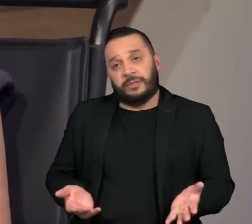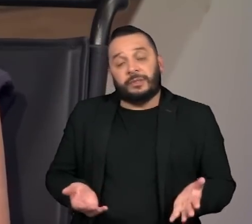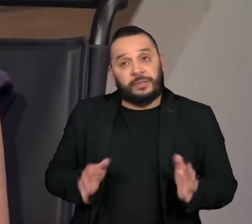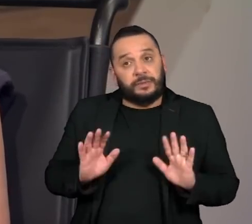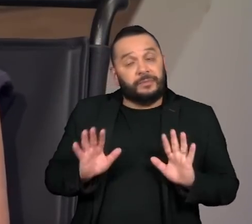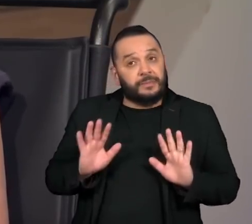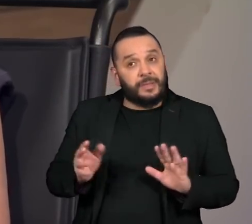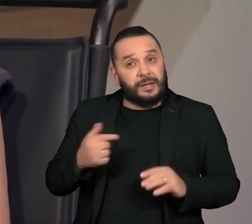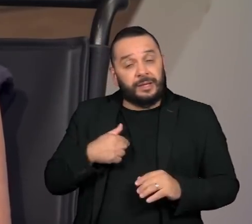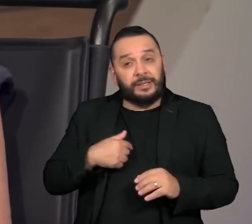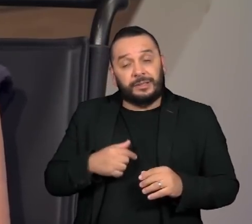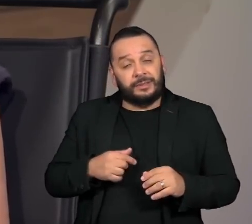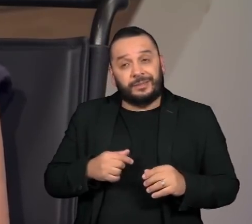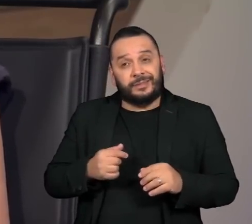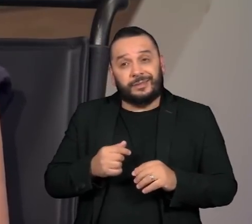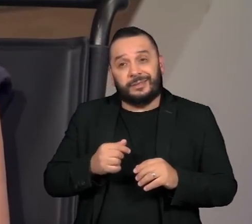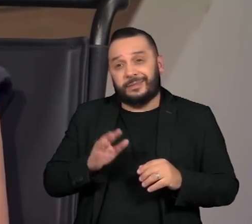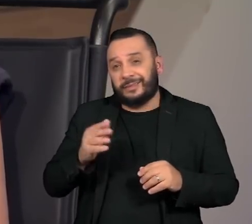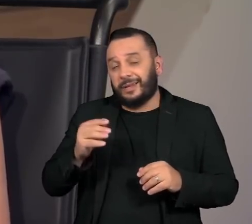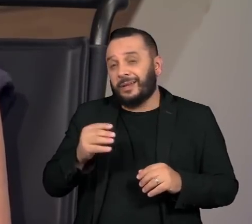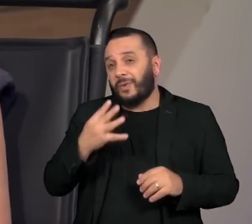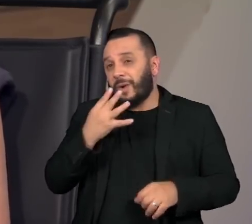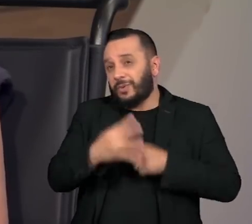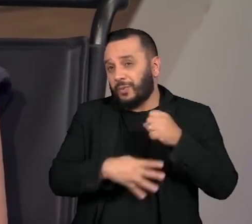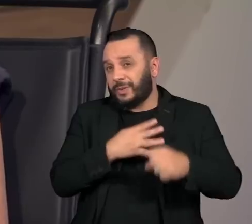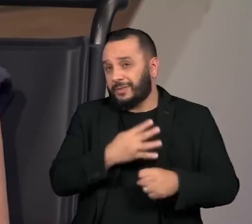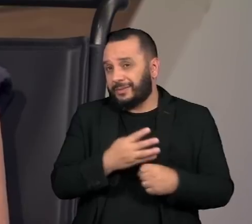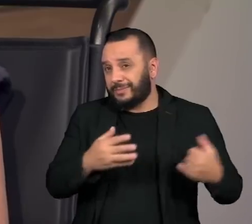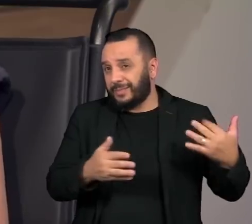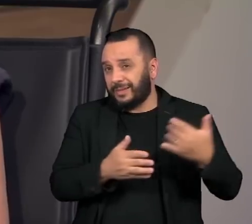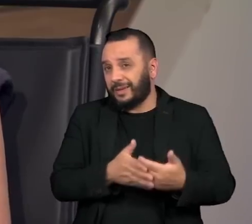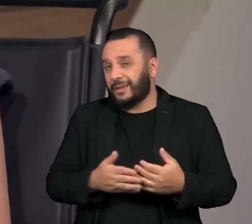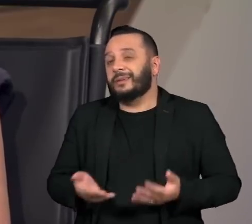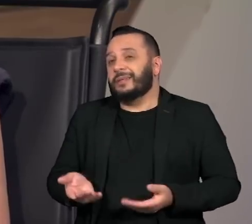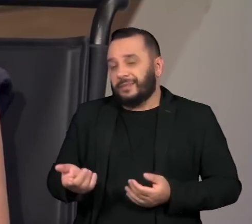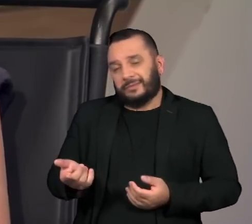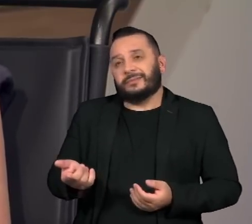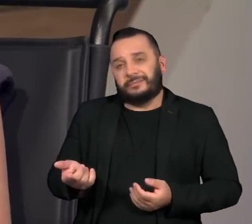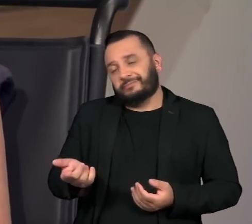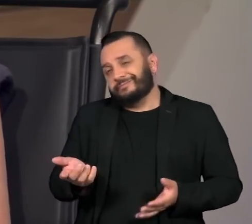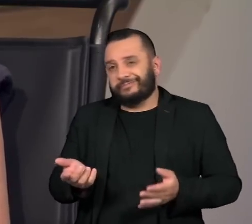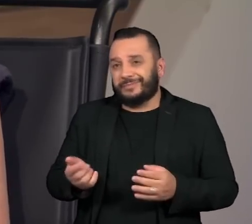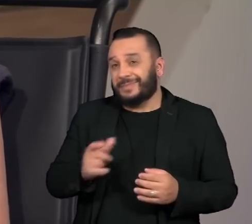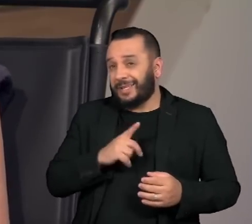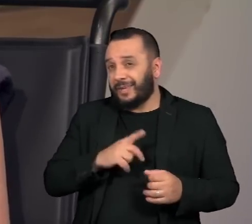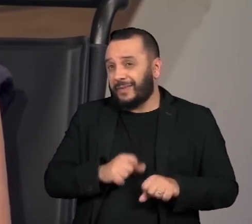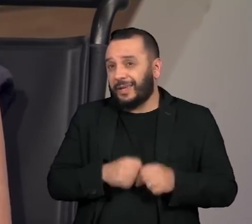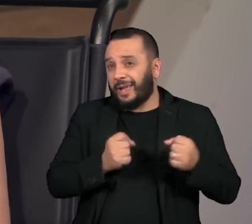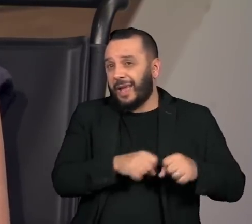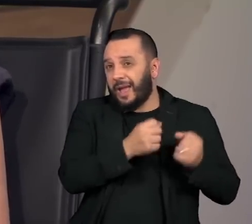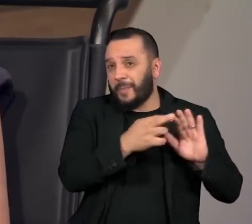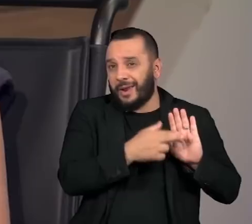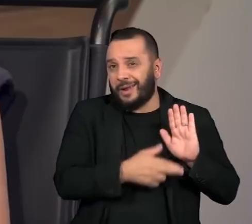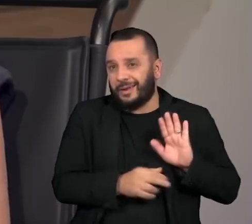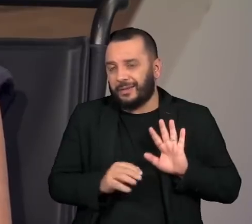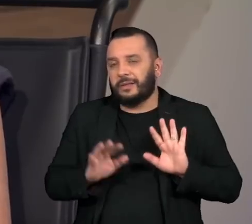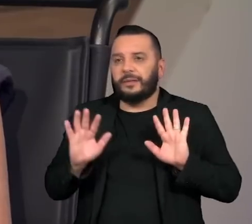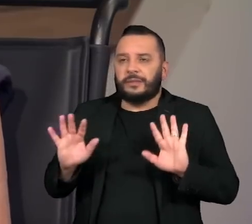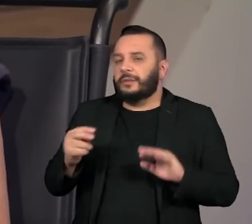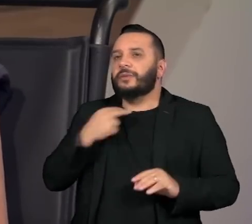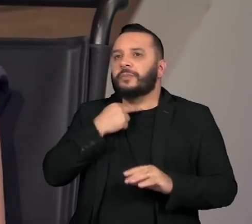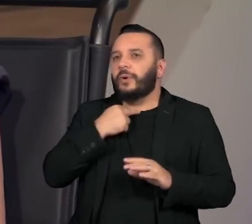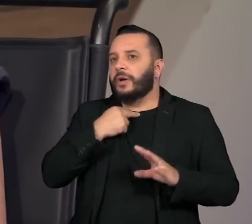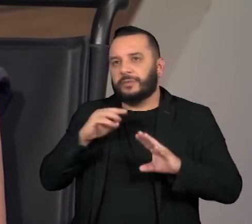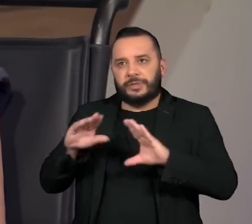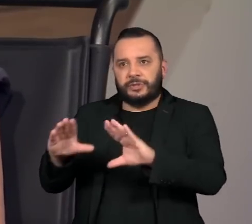nos últimos anos, né? Então, não envolvimento, respeito à soberania. E, na verdade, quando a gente fala no envolvimento, não é